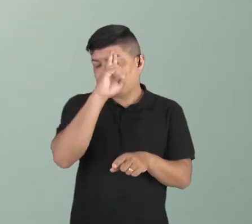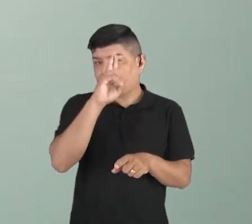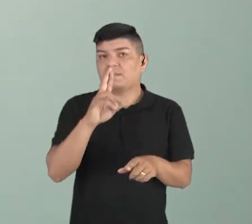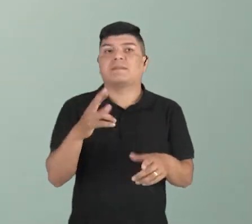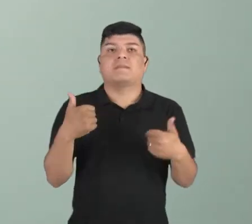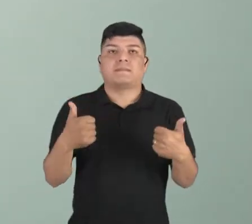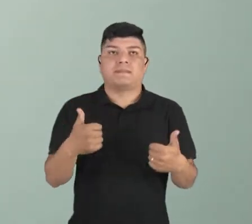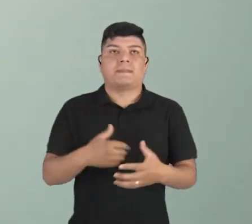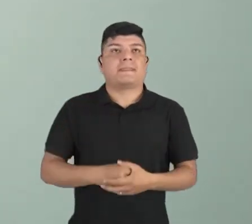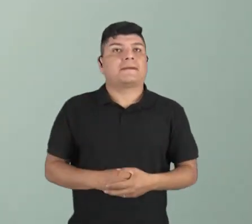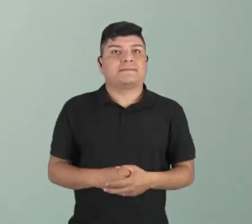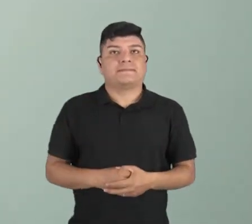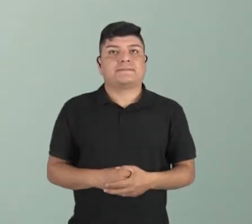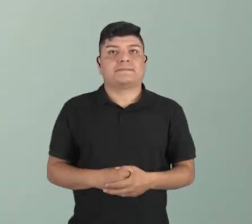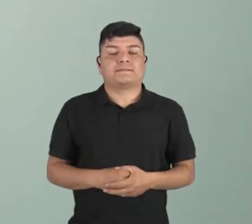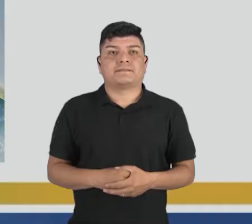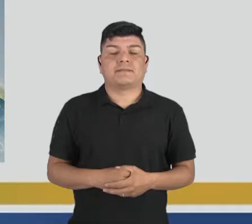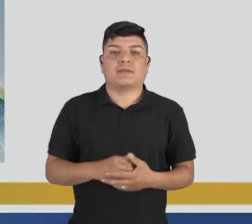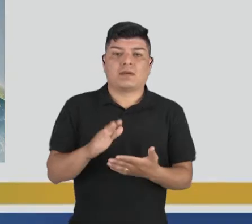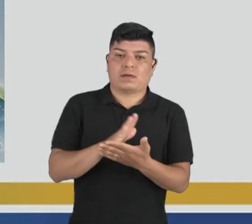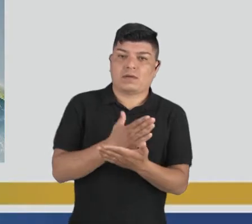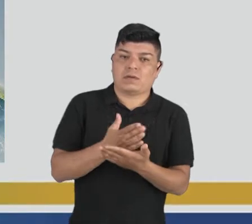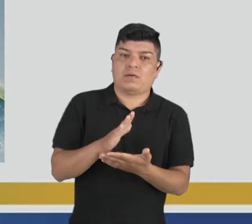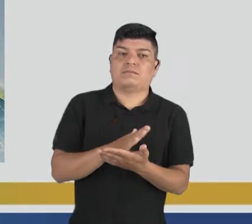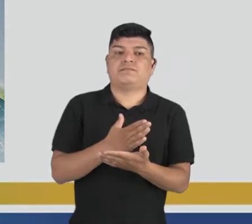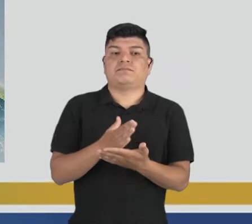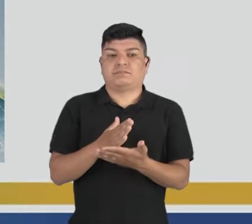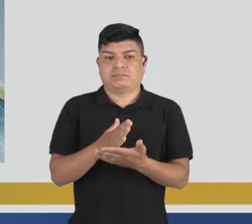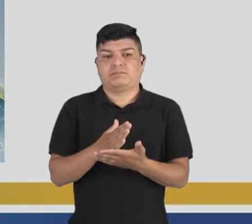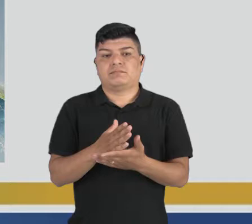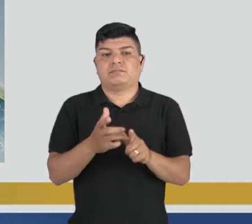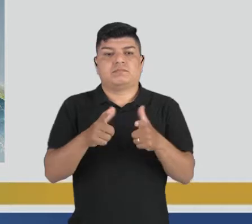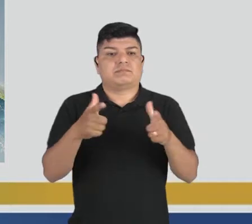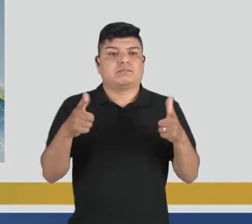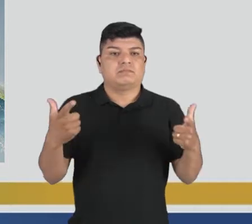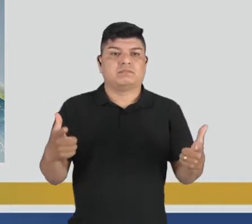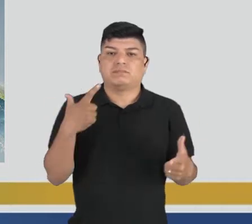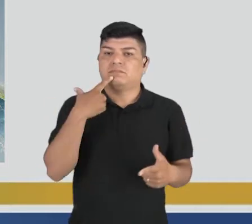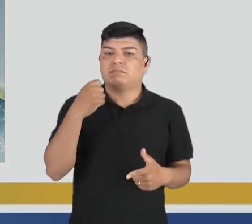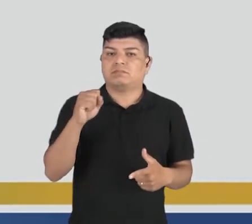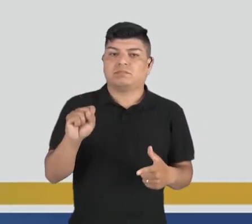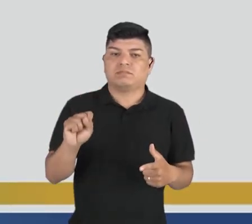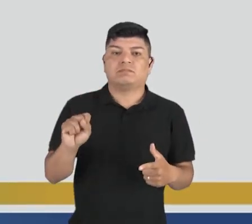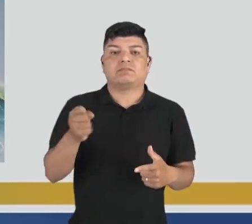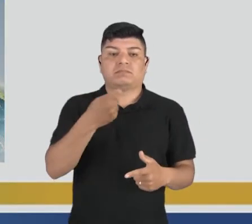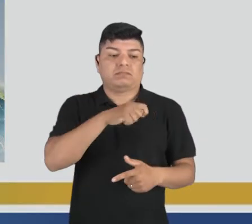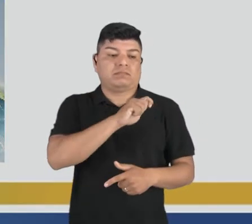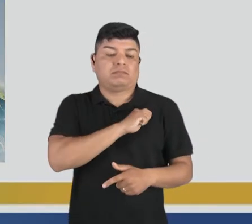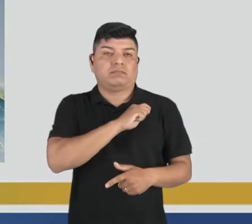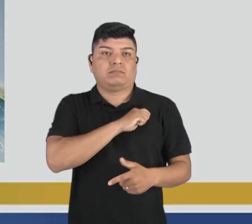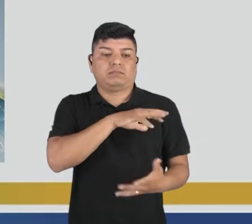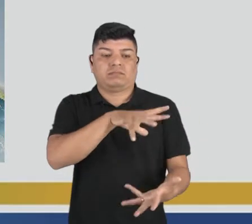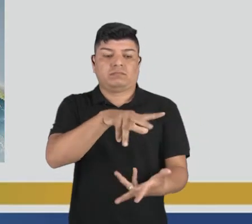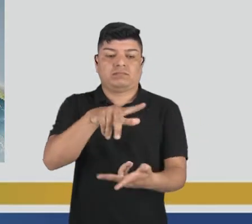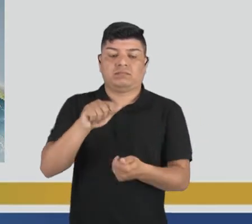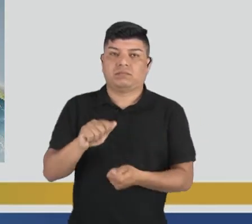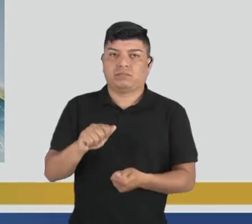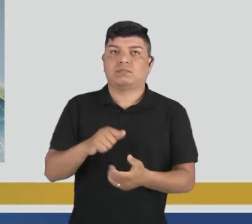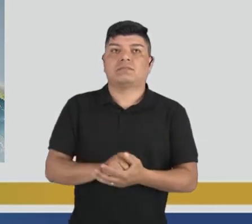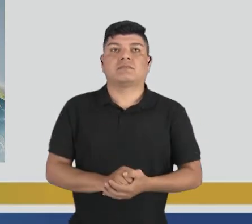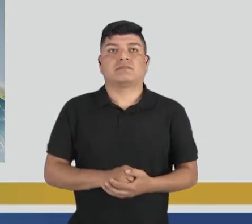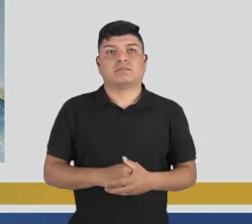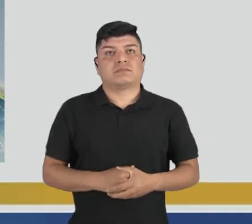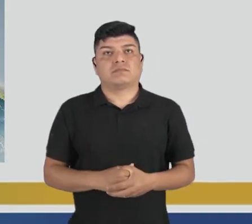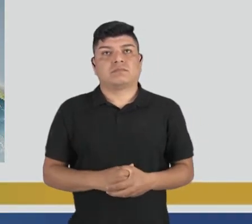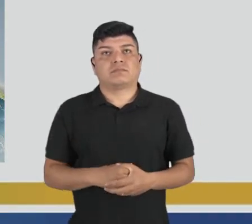históricos, tá, galerinha? Então vamos lá, alguns fatores, né, sobre a expansão da língua espanhola pelo mundo, né?